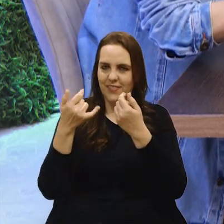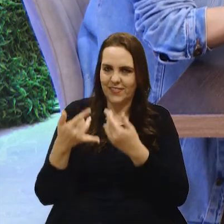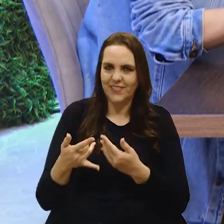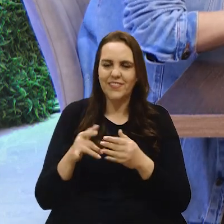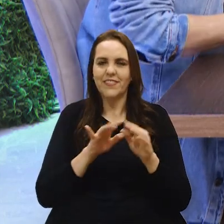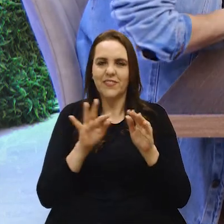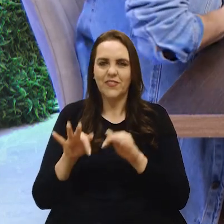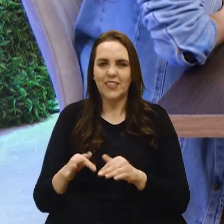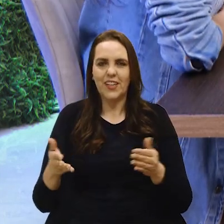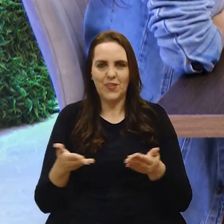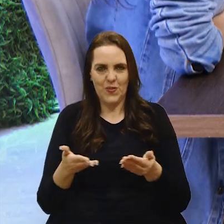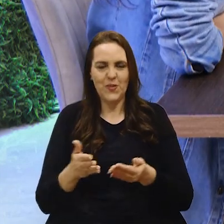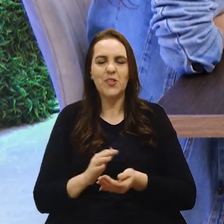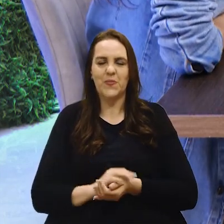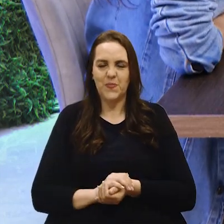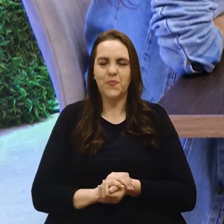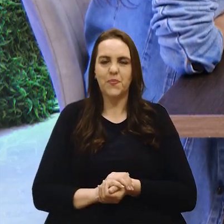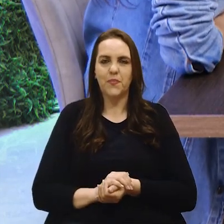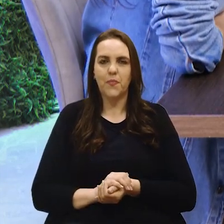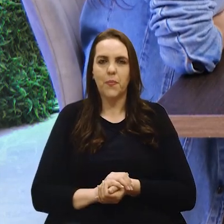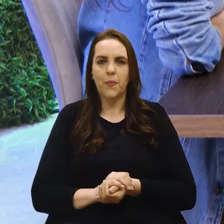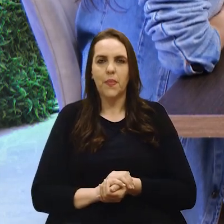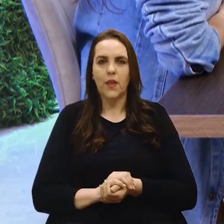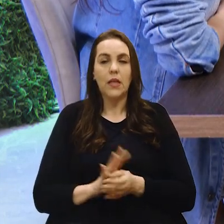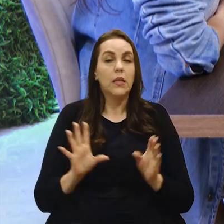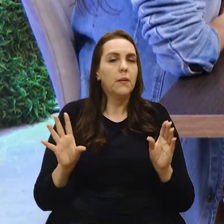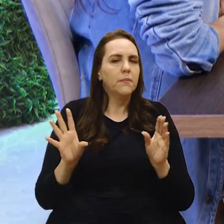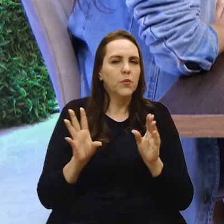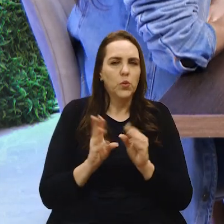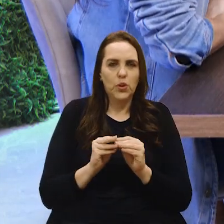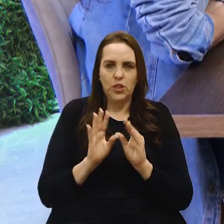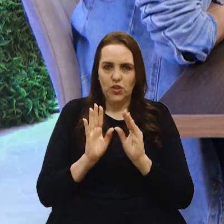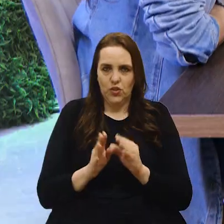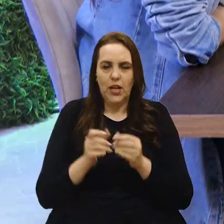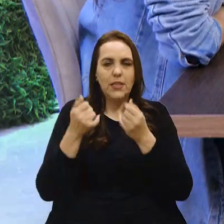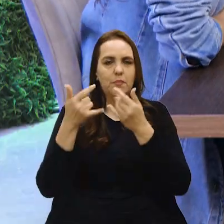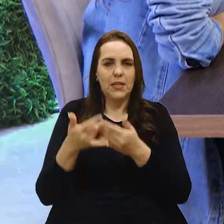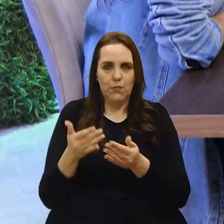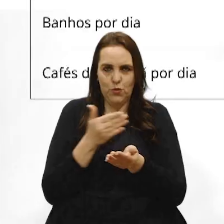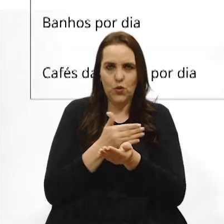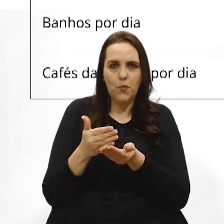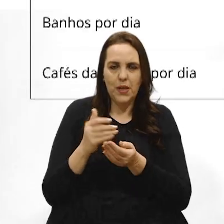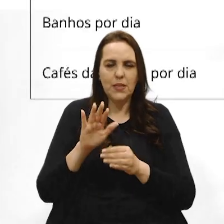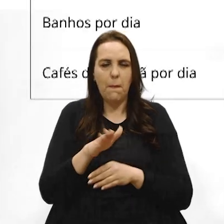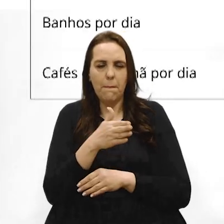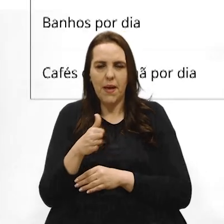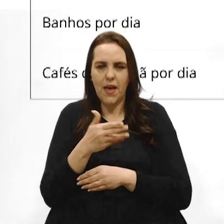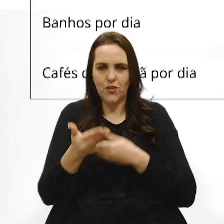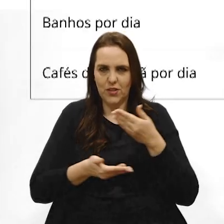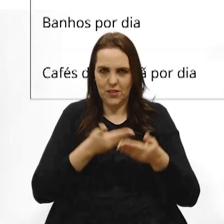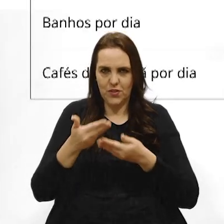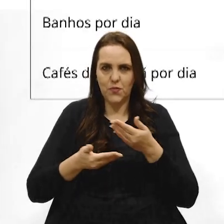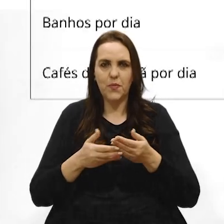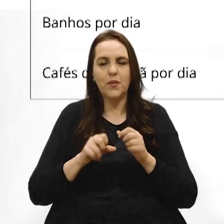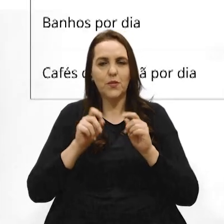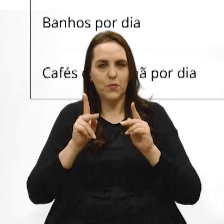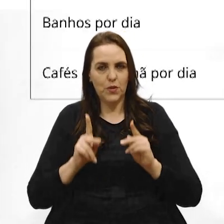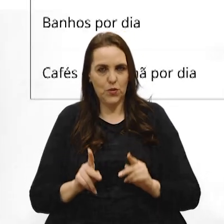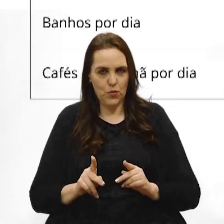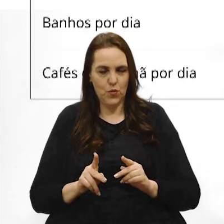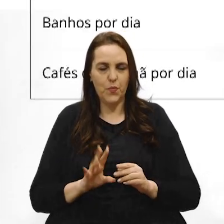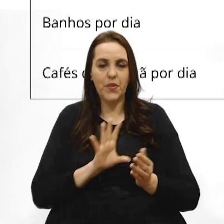as considerações do programa de hoje. Perfeito. Então, acho que de uma forma muito breve, a gente já falou no início, né? Uma média de atendimentos das